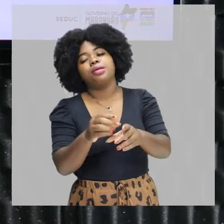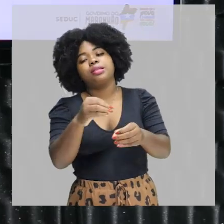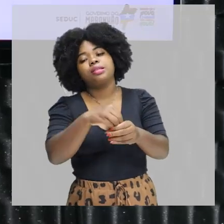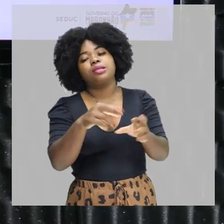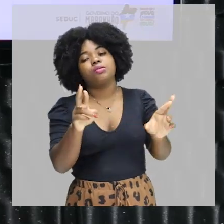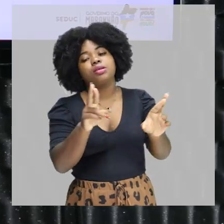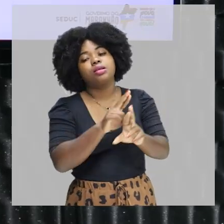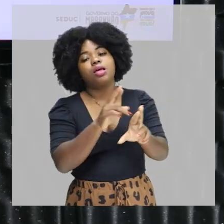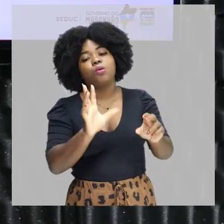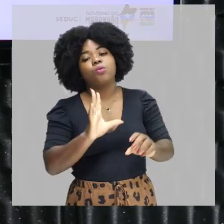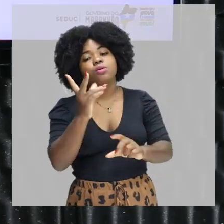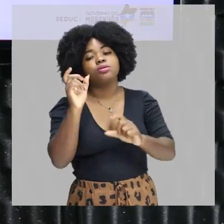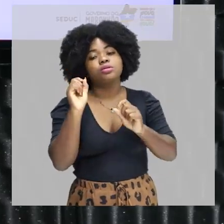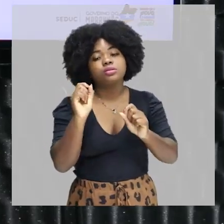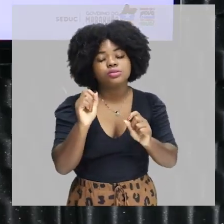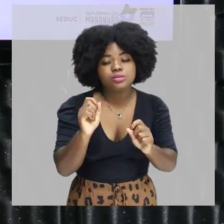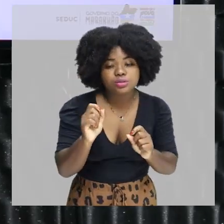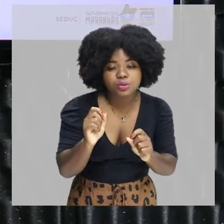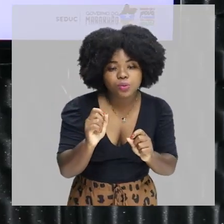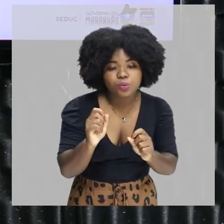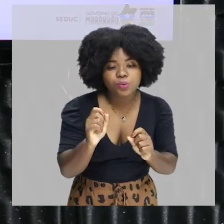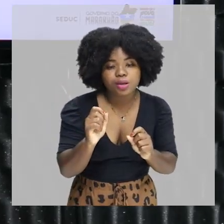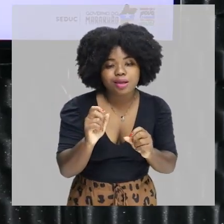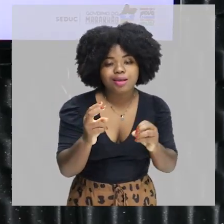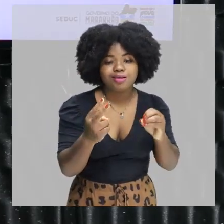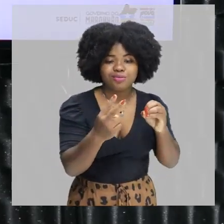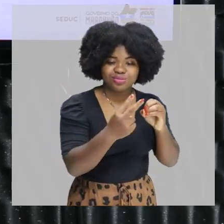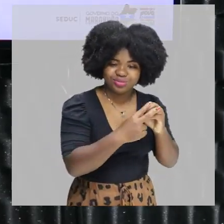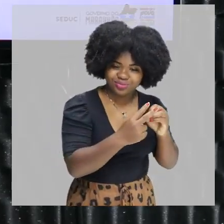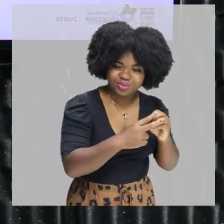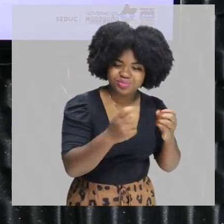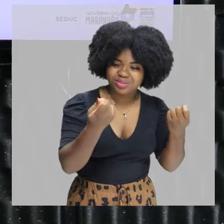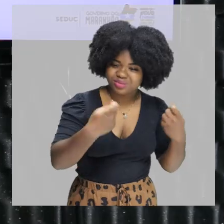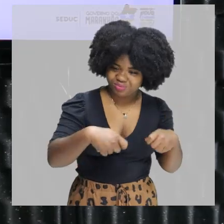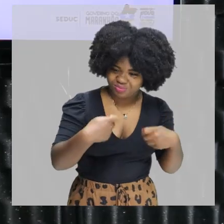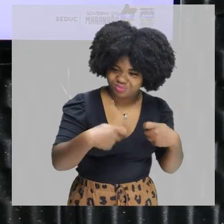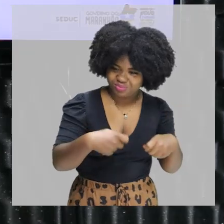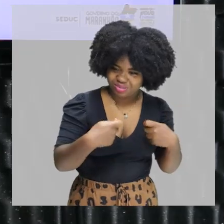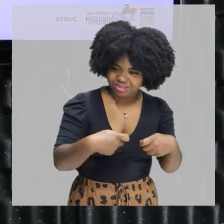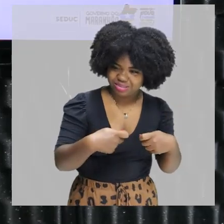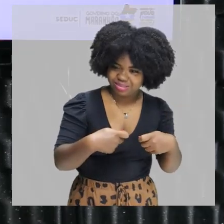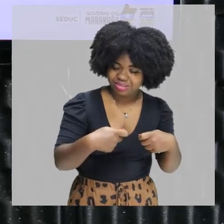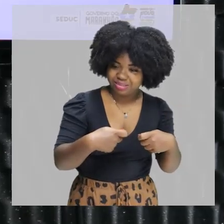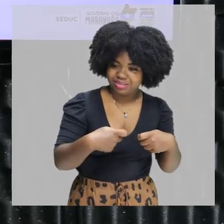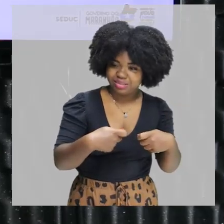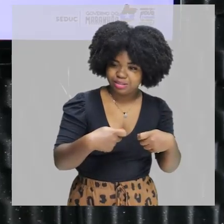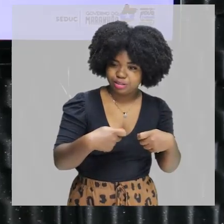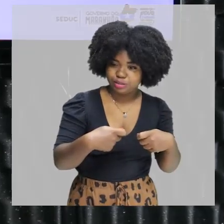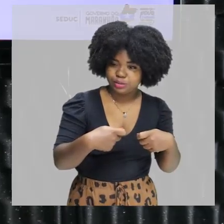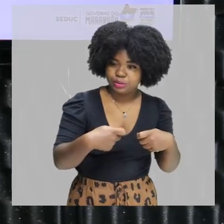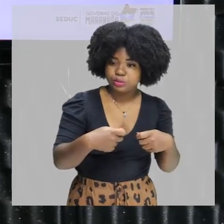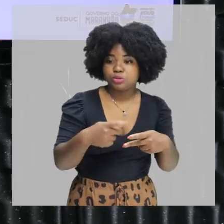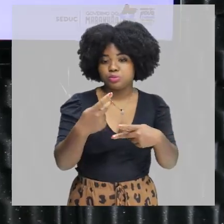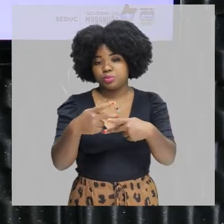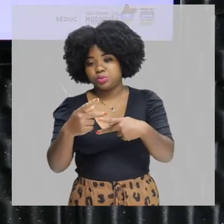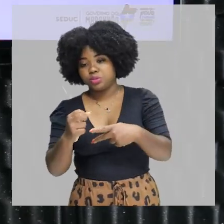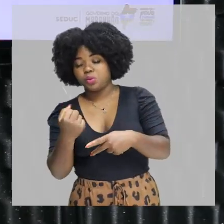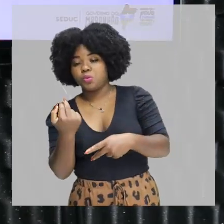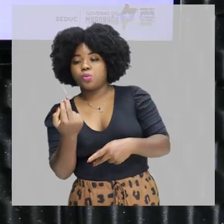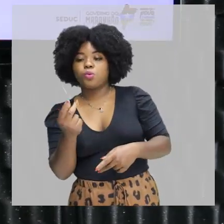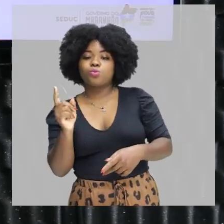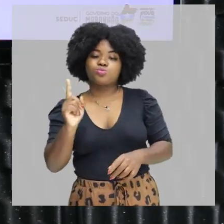relação pode acontecer situações onde os verbos vão precisar de complementos sem preposição ou complementos com